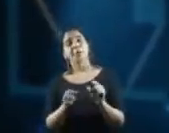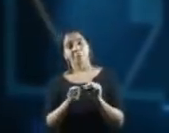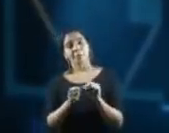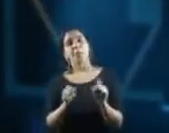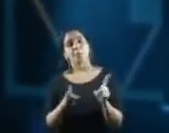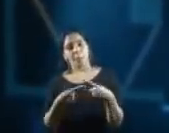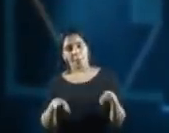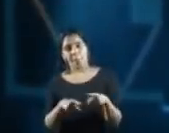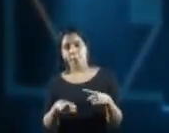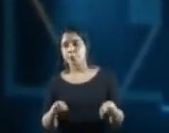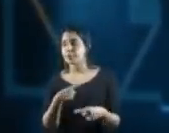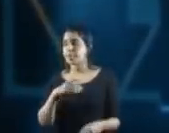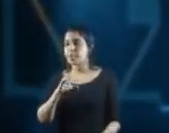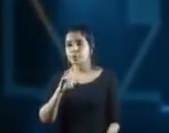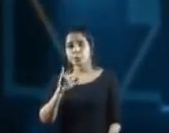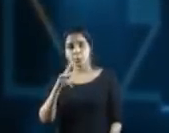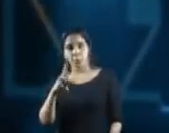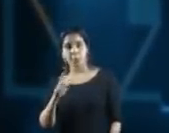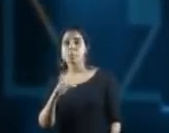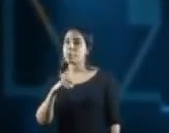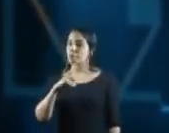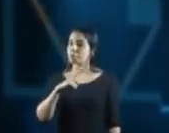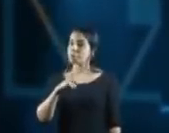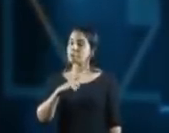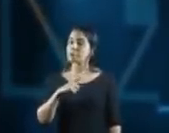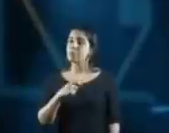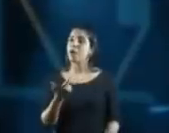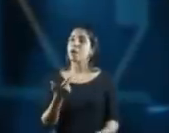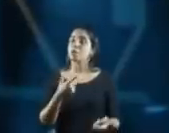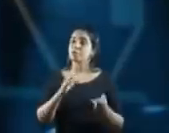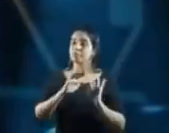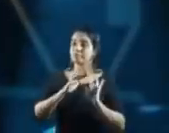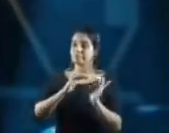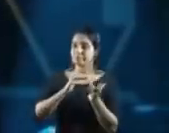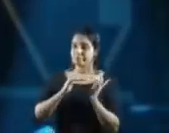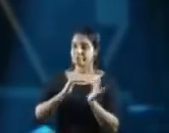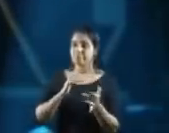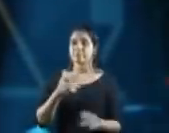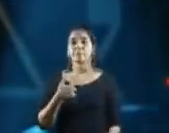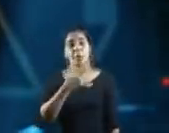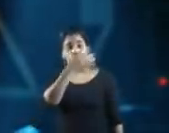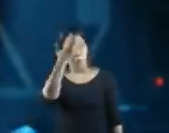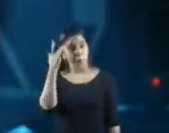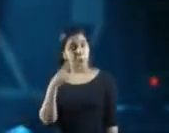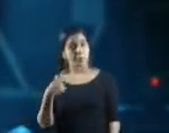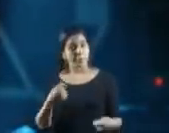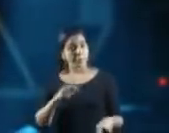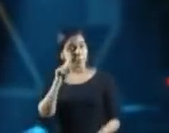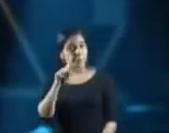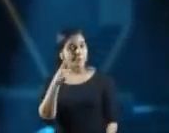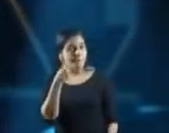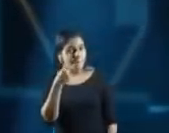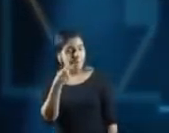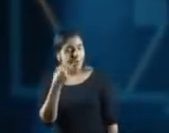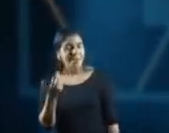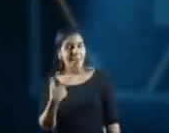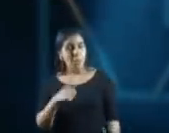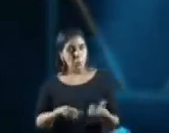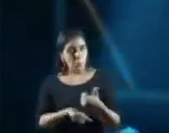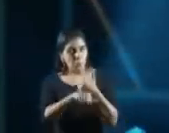o clipe que está disponível nas redes sociais. Então, o pessoal tem que ir lá curtir, quem não viu ainda, hein?